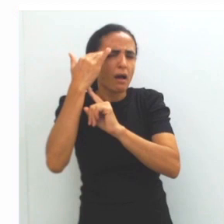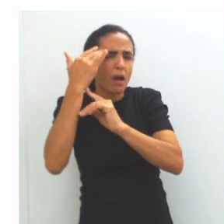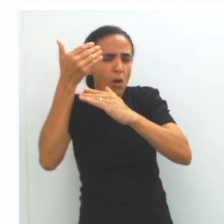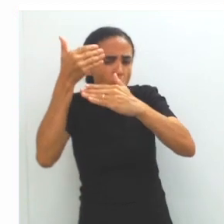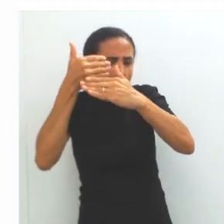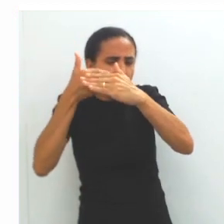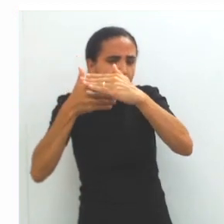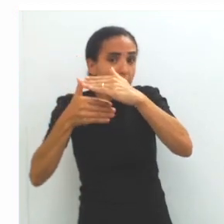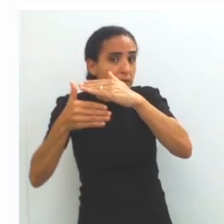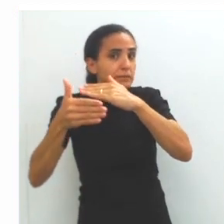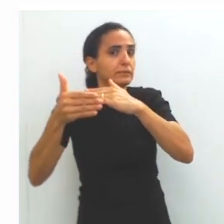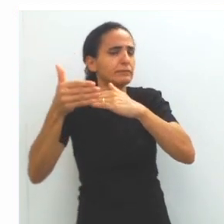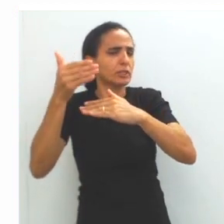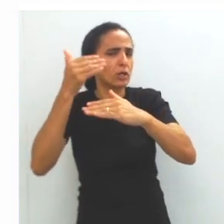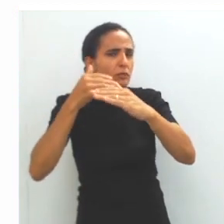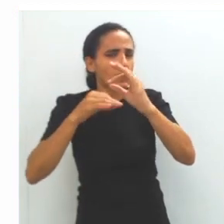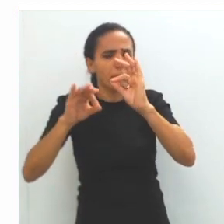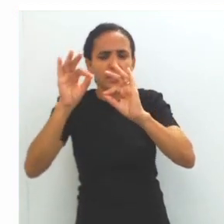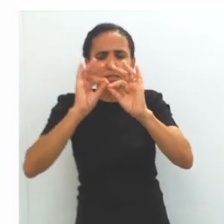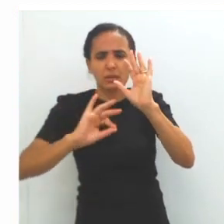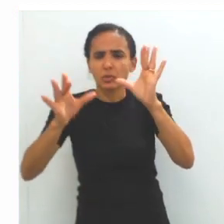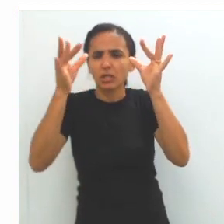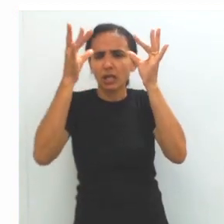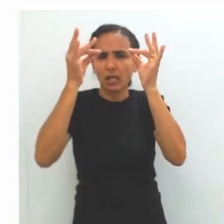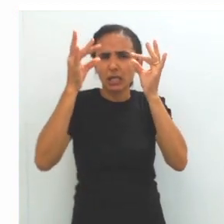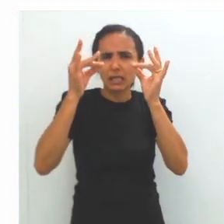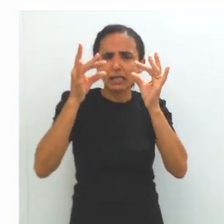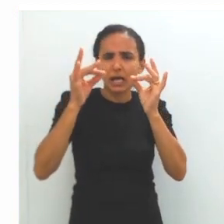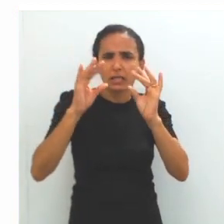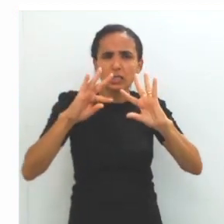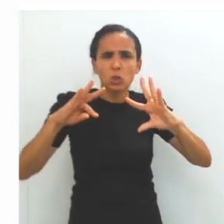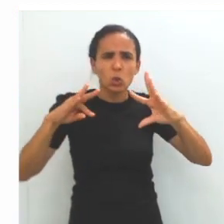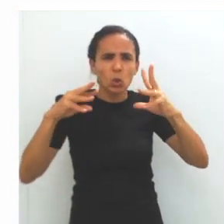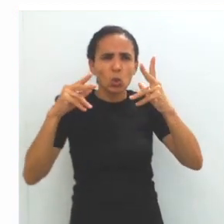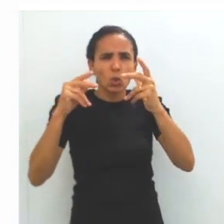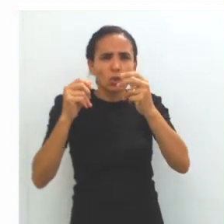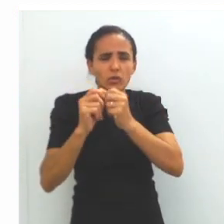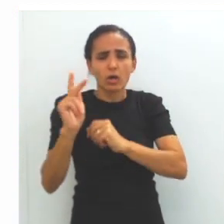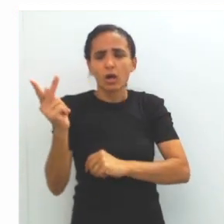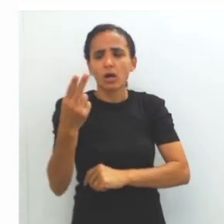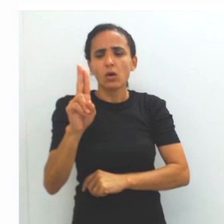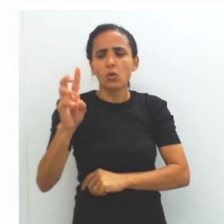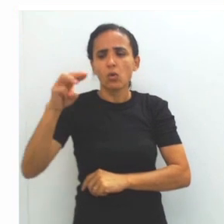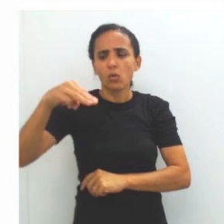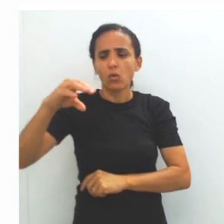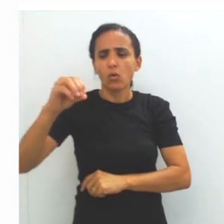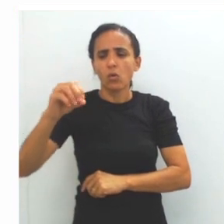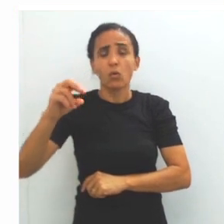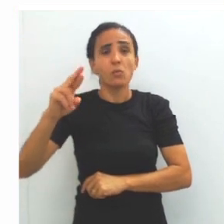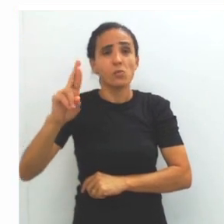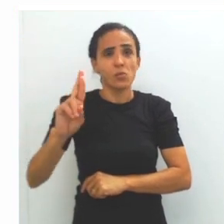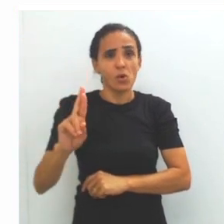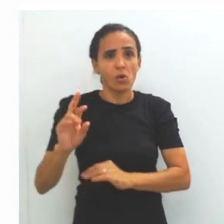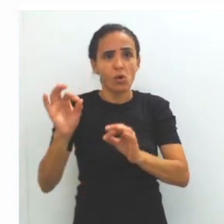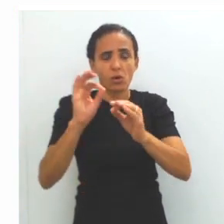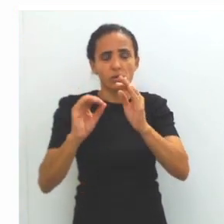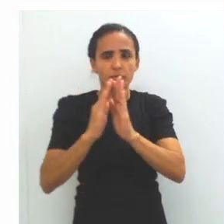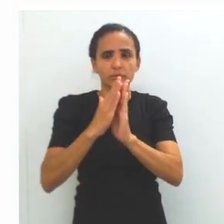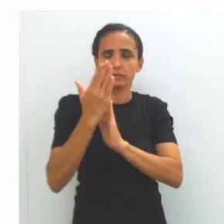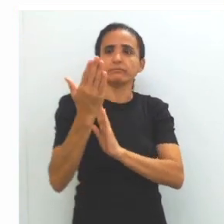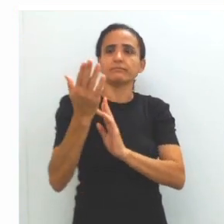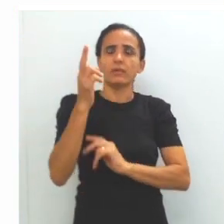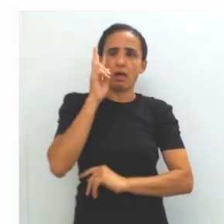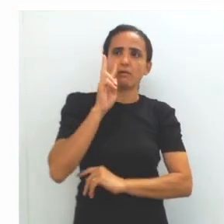onde, Dantas? Vai passar pela córnea, vai passar pelo humor, vai passar pela pupila e chega onde?